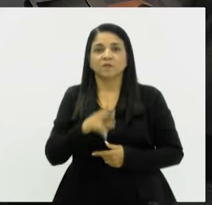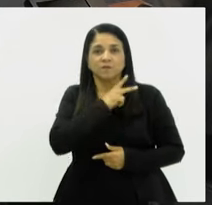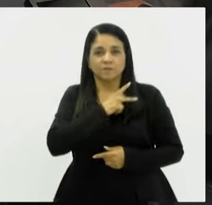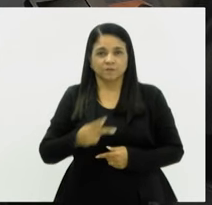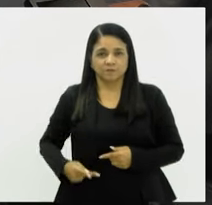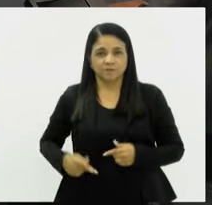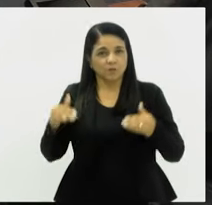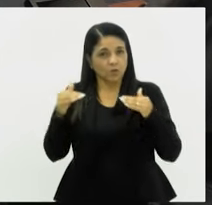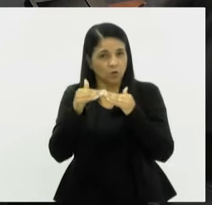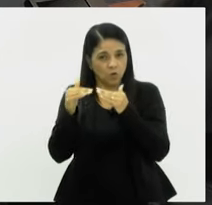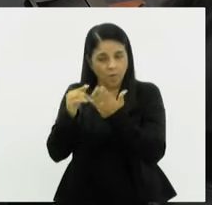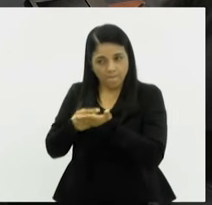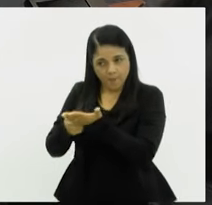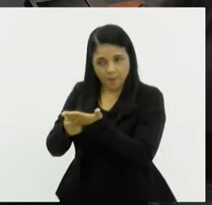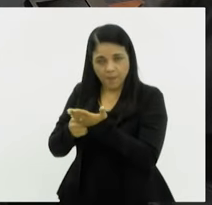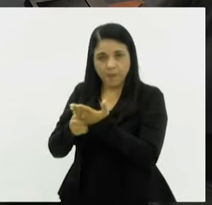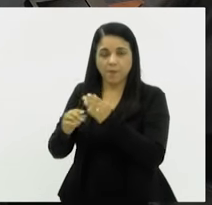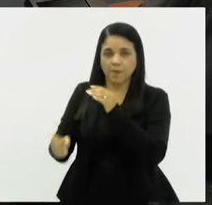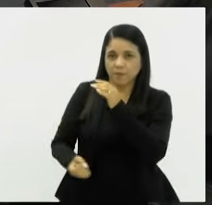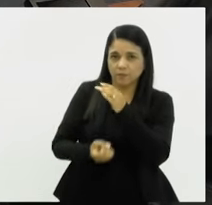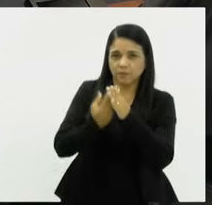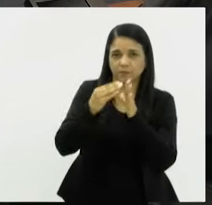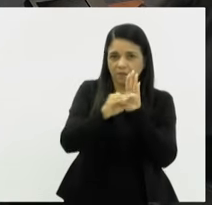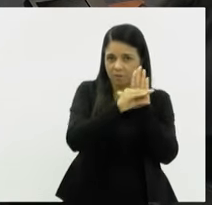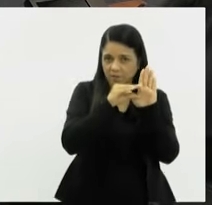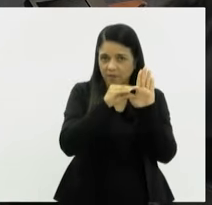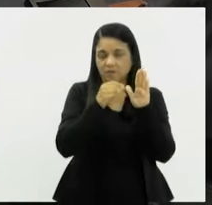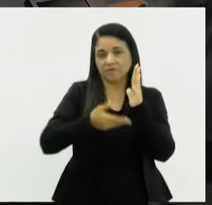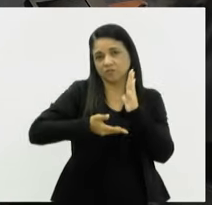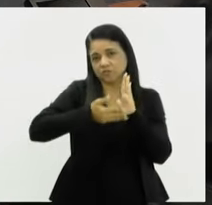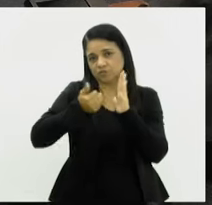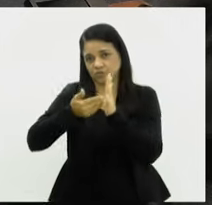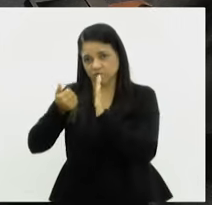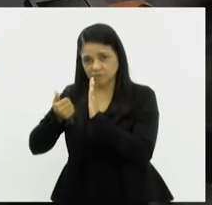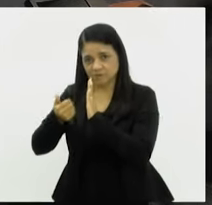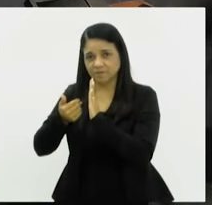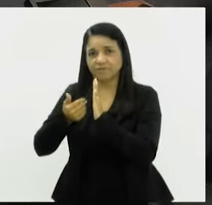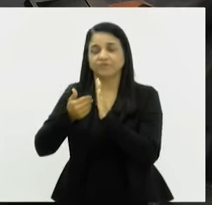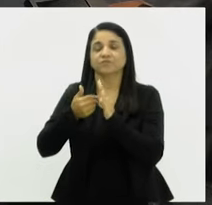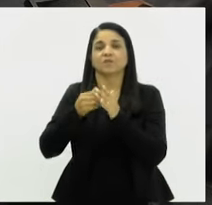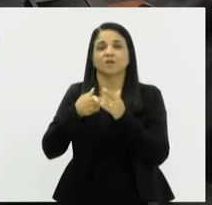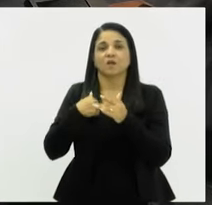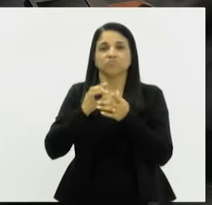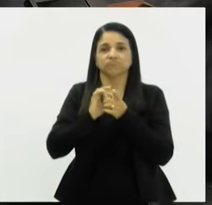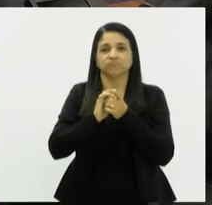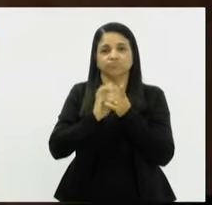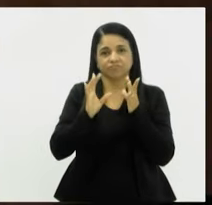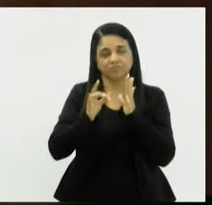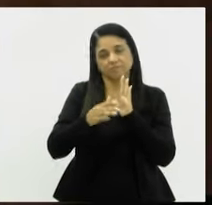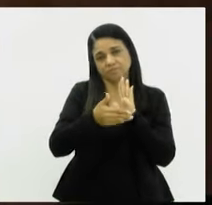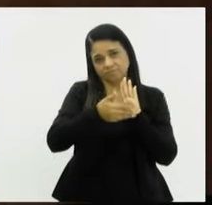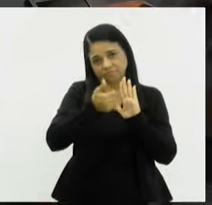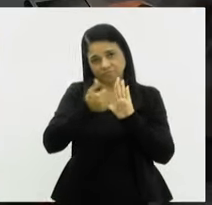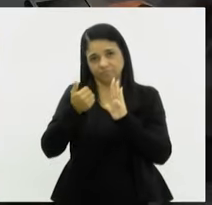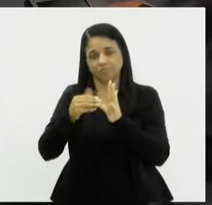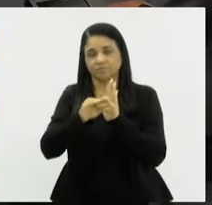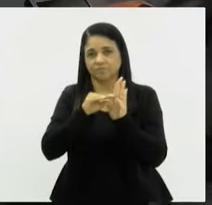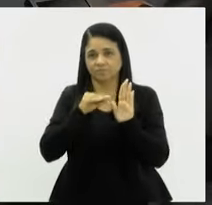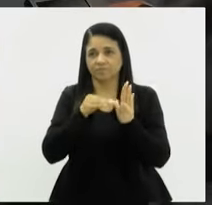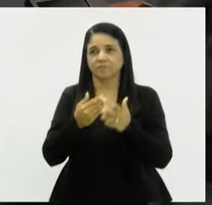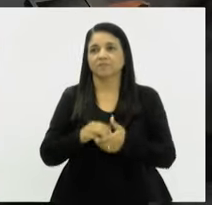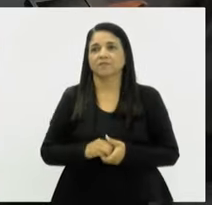comum acordo com o autor da emenda, esta emenda está sendo retirada. Então, está autorizado, emenda retirada.